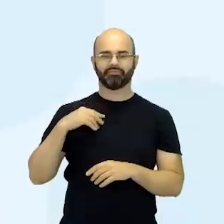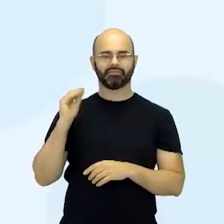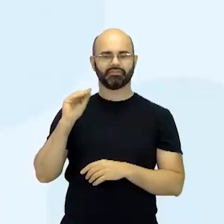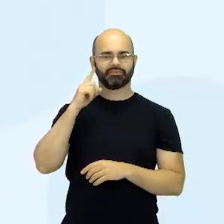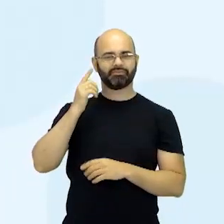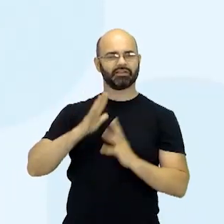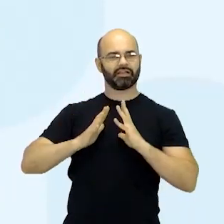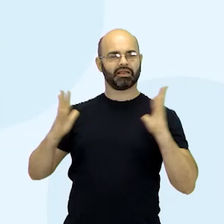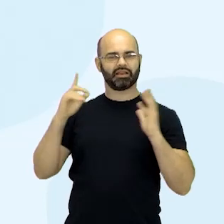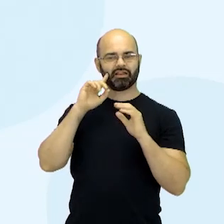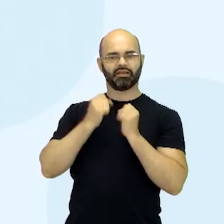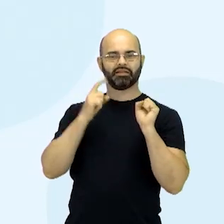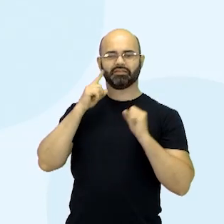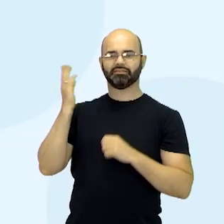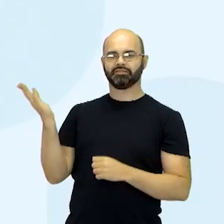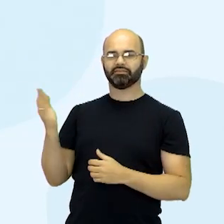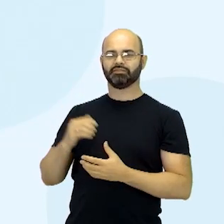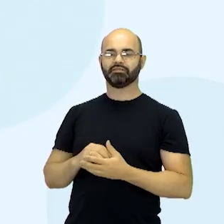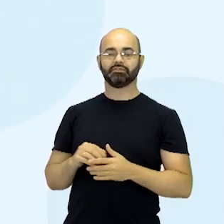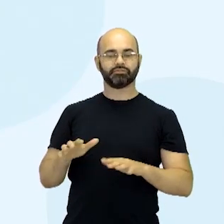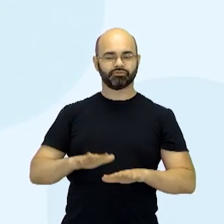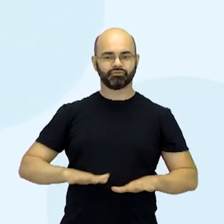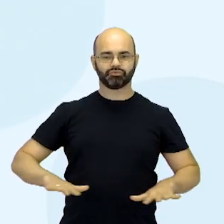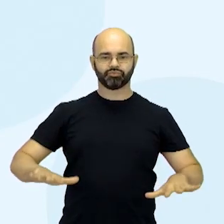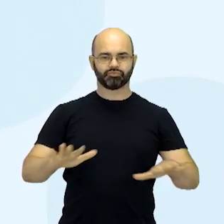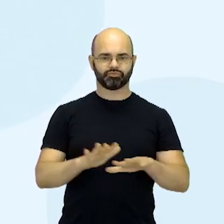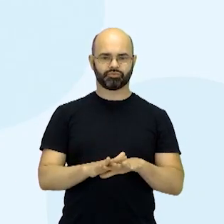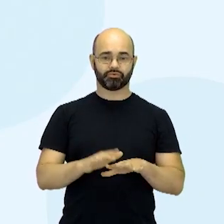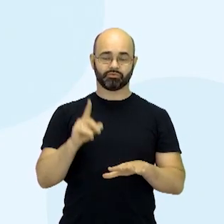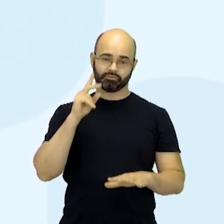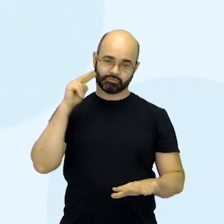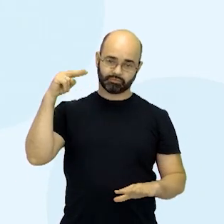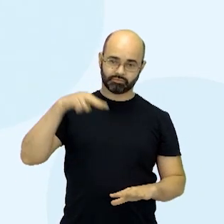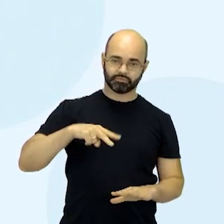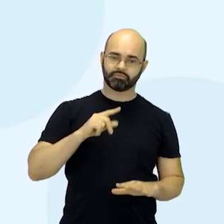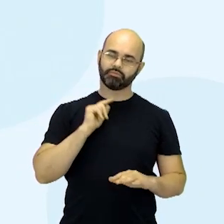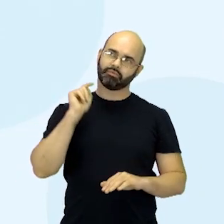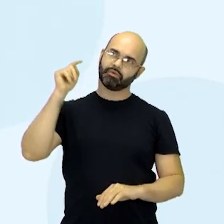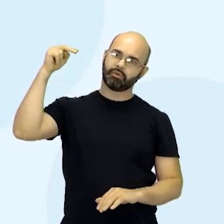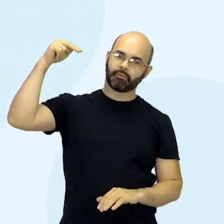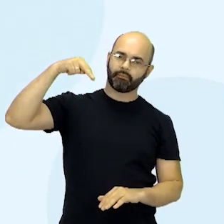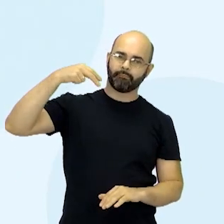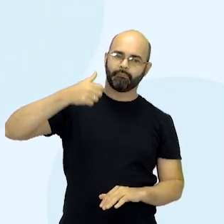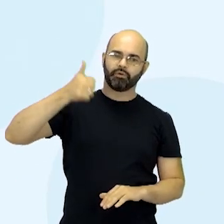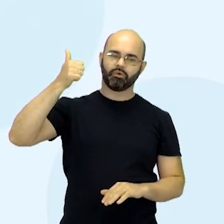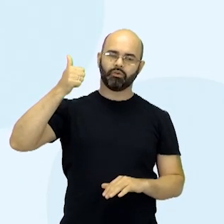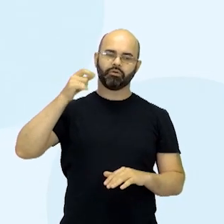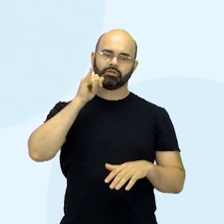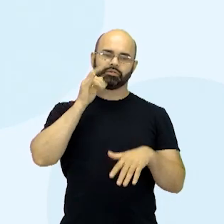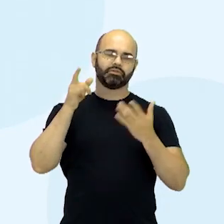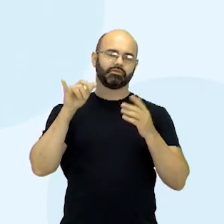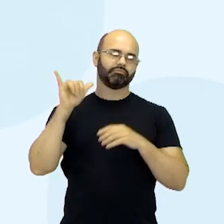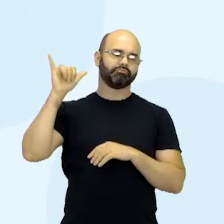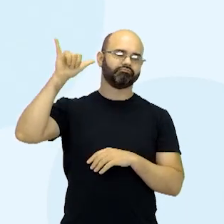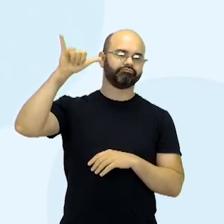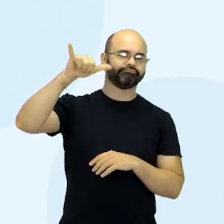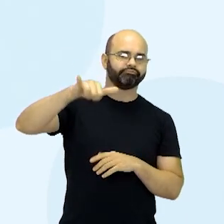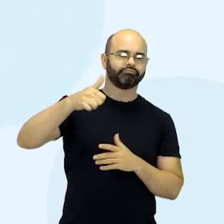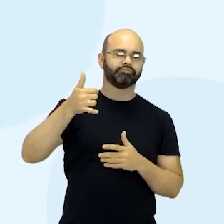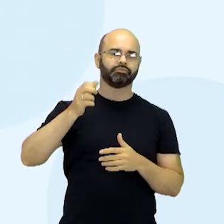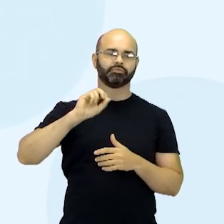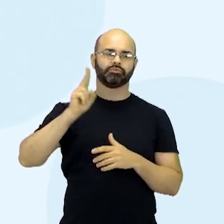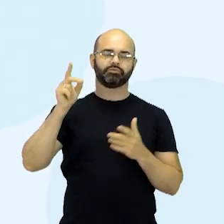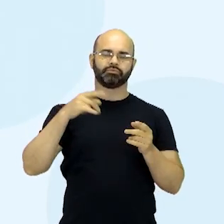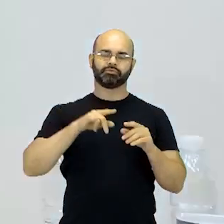grandes imagens que estão em solos, né, que só podem ser visto, ou melhor visto, quando estiver de avião, ou até mesmo